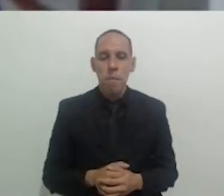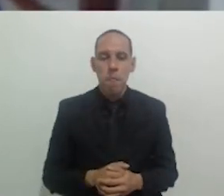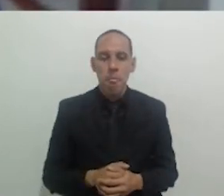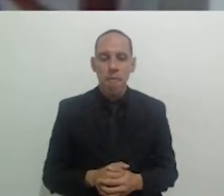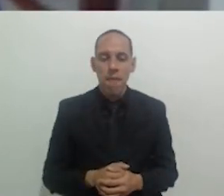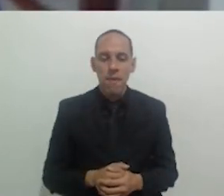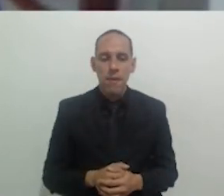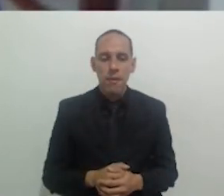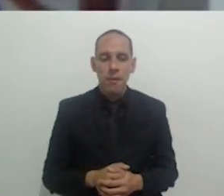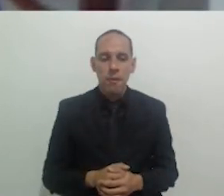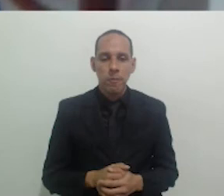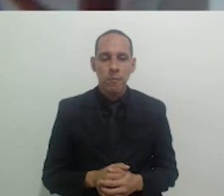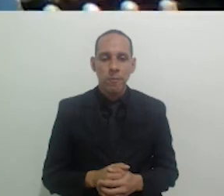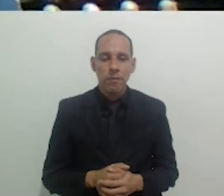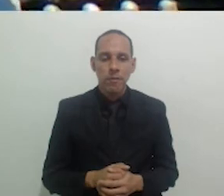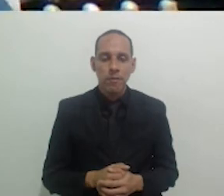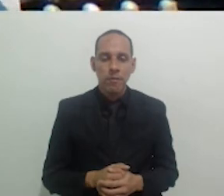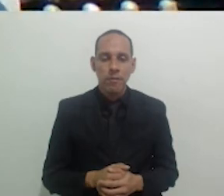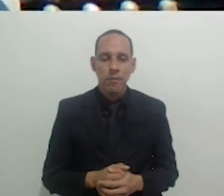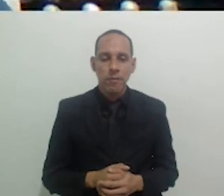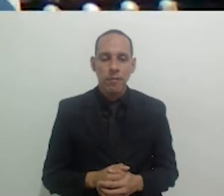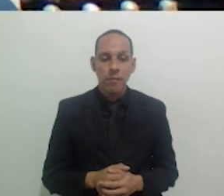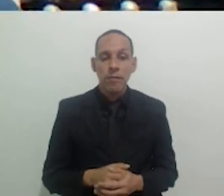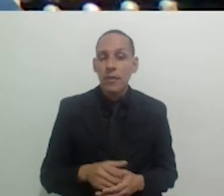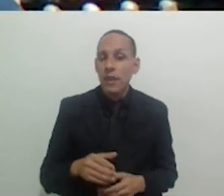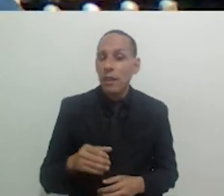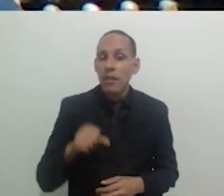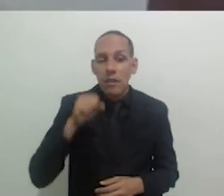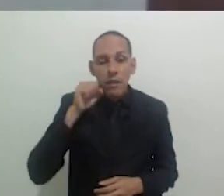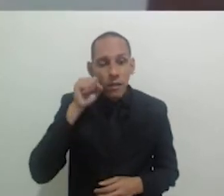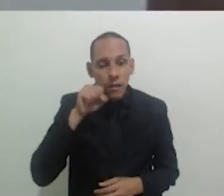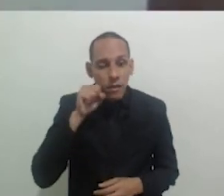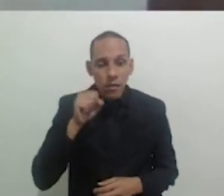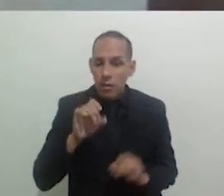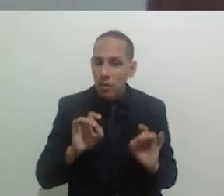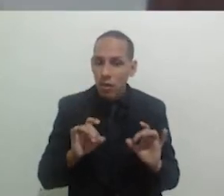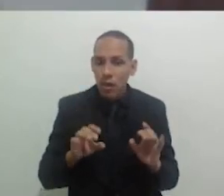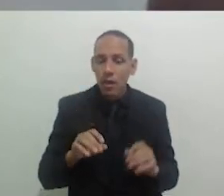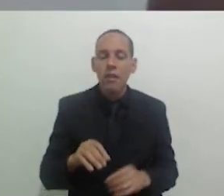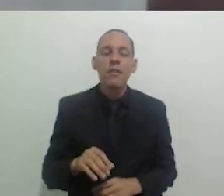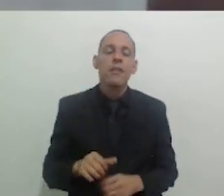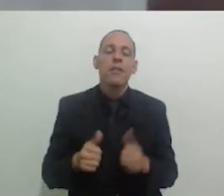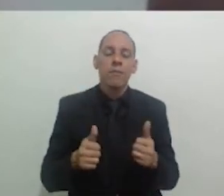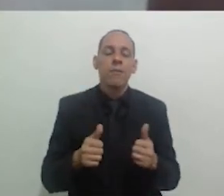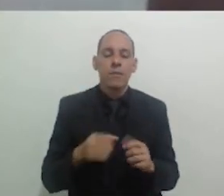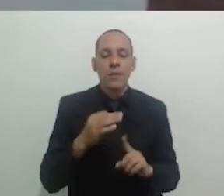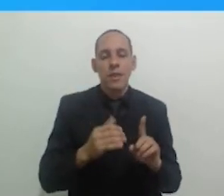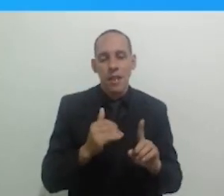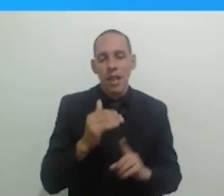Bom, somente o desembargador Mauri. Somente, excelência. Agradeço. Desembargador Cláudio.